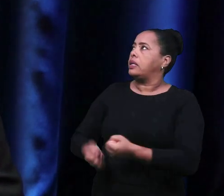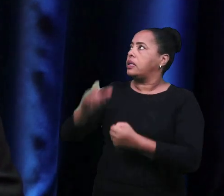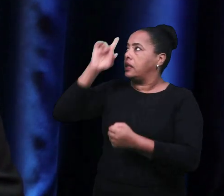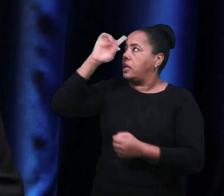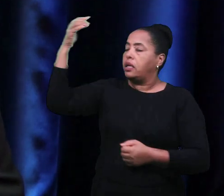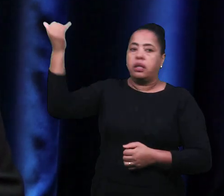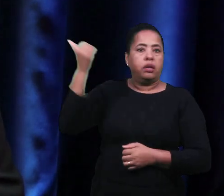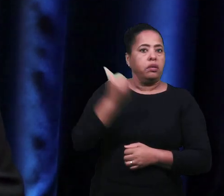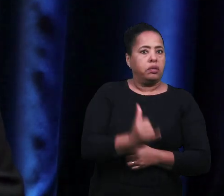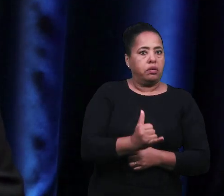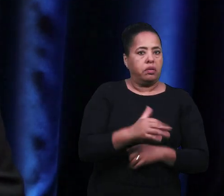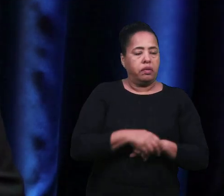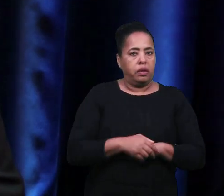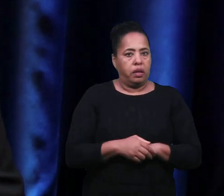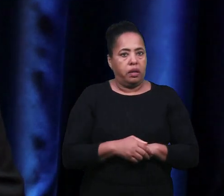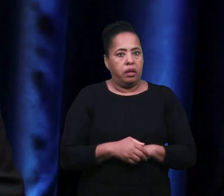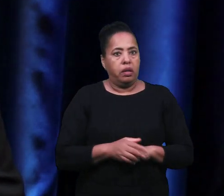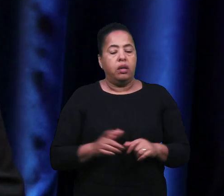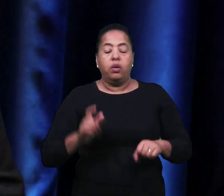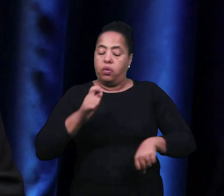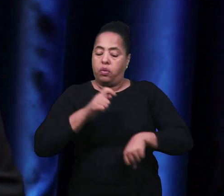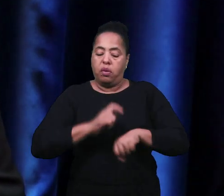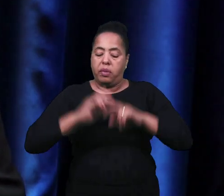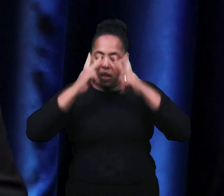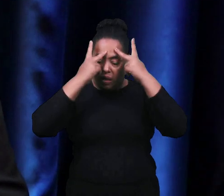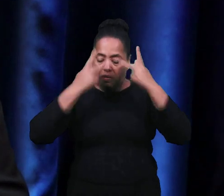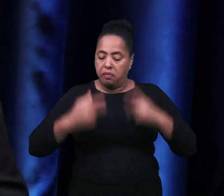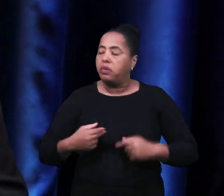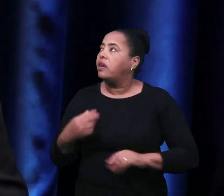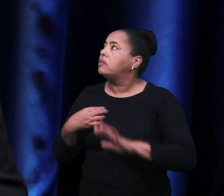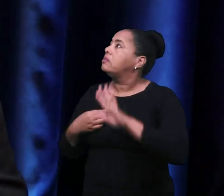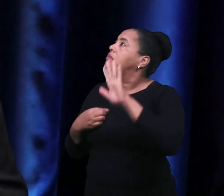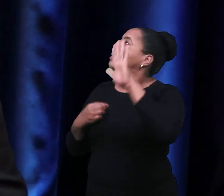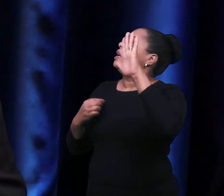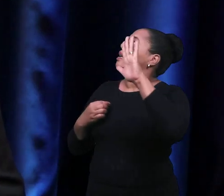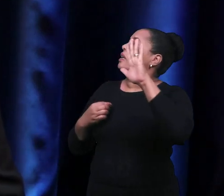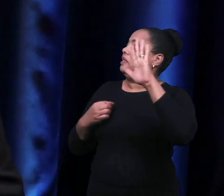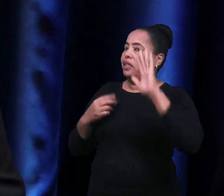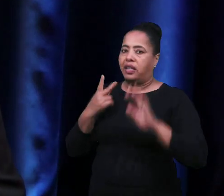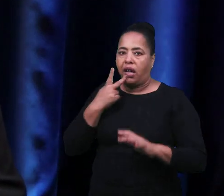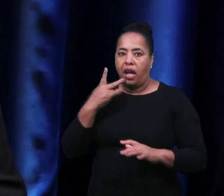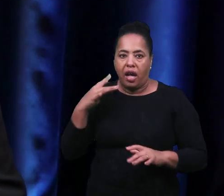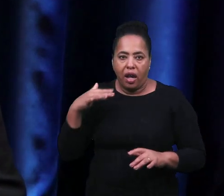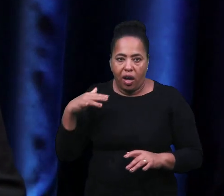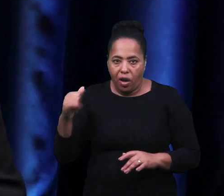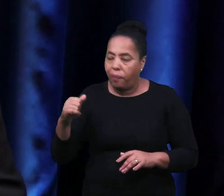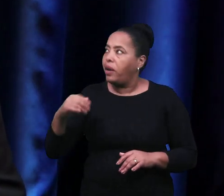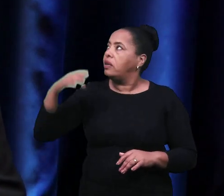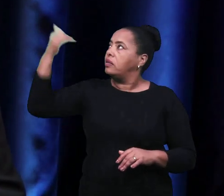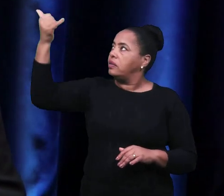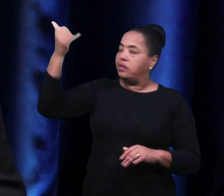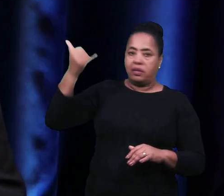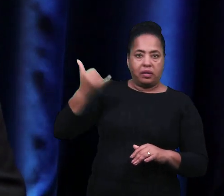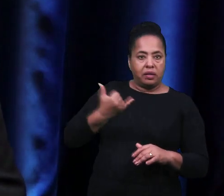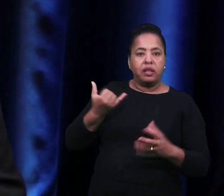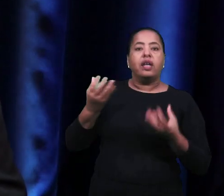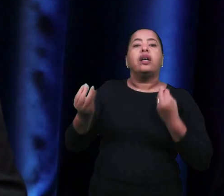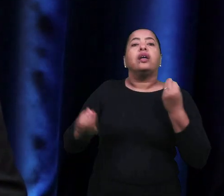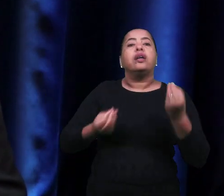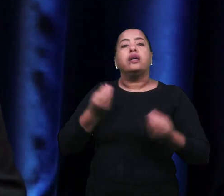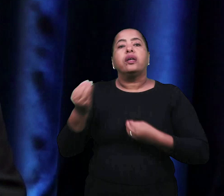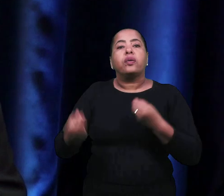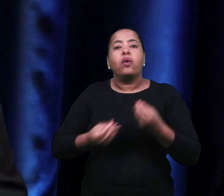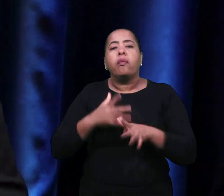né? Então quando o homem ele diz, eis-me aqui ao Pai, O Pai está falando conosco. De que forma?